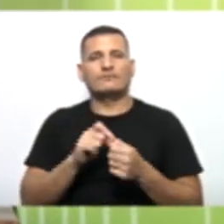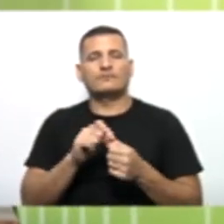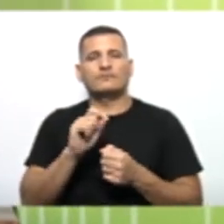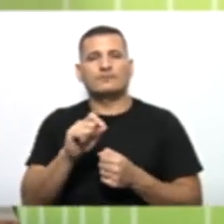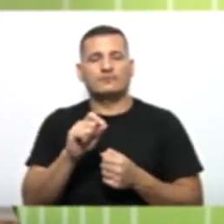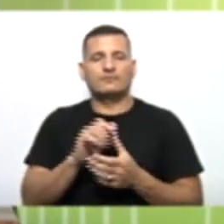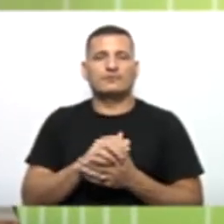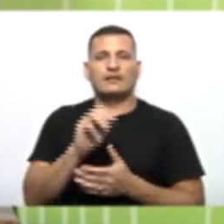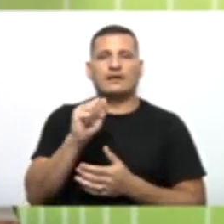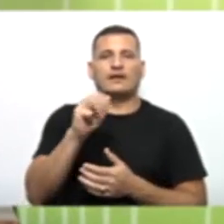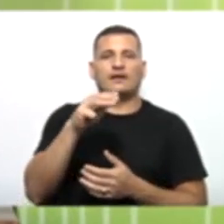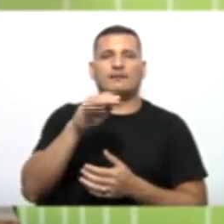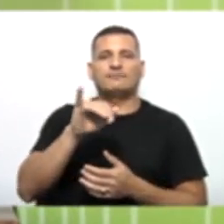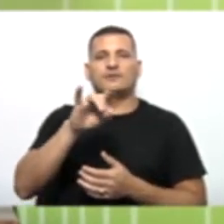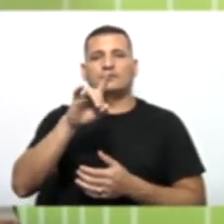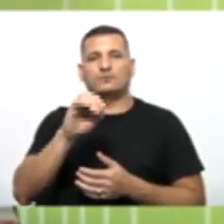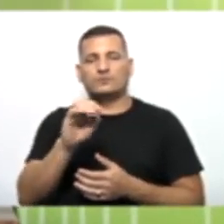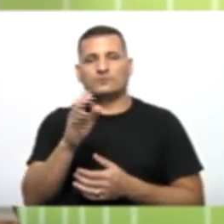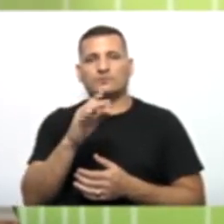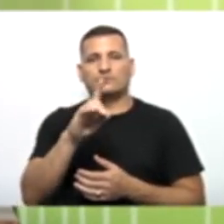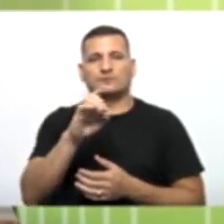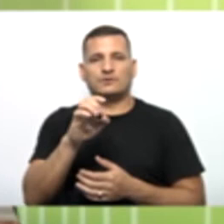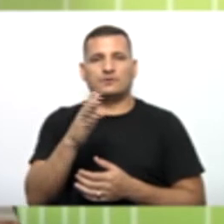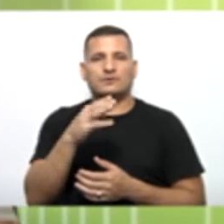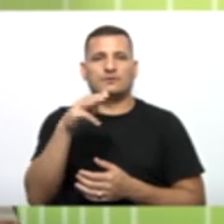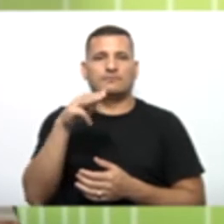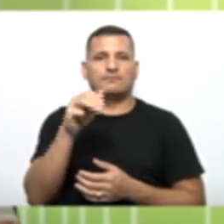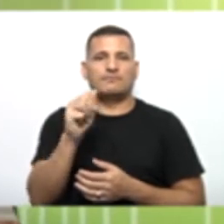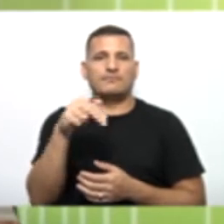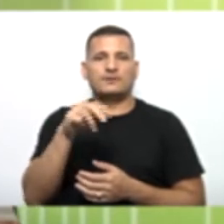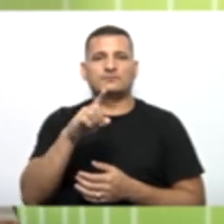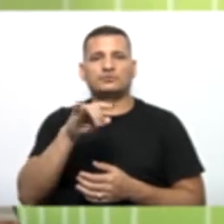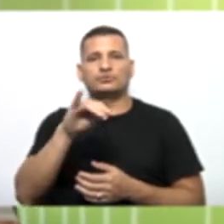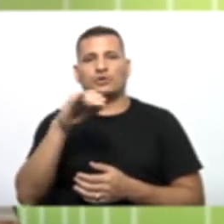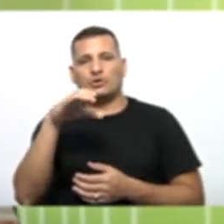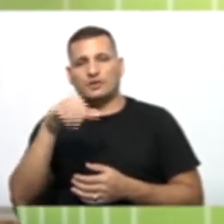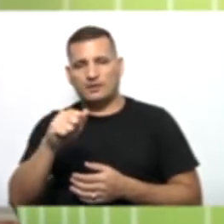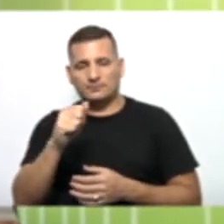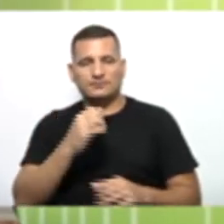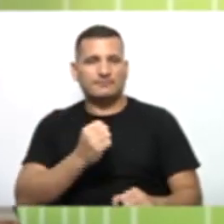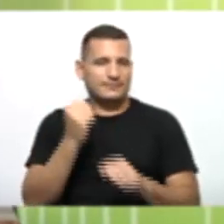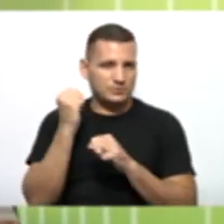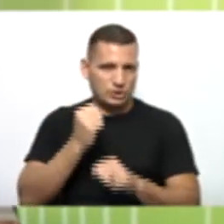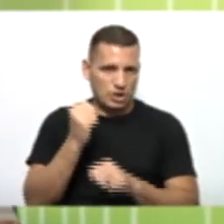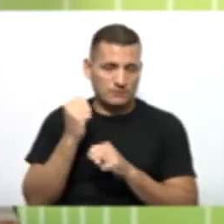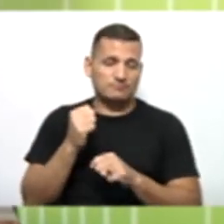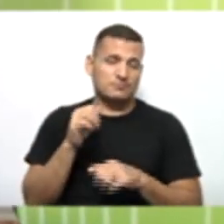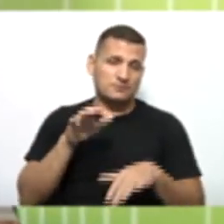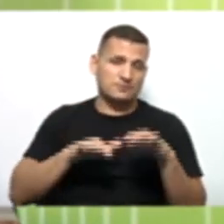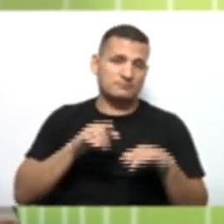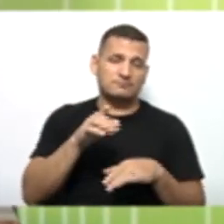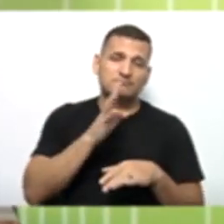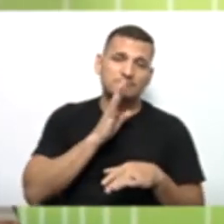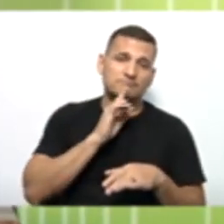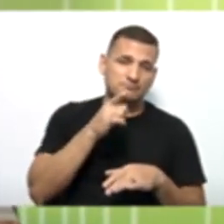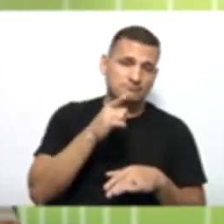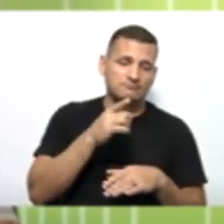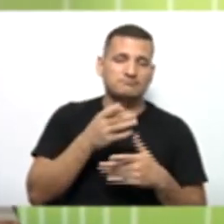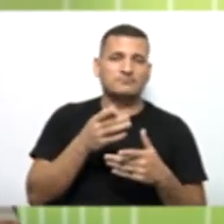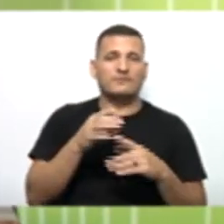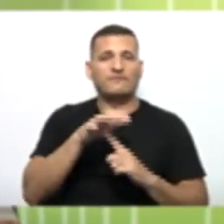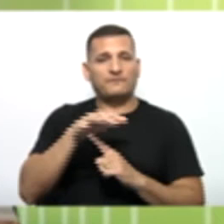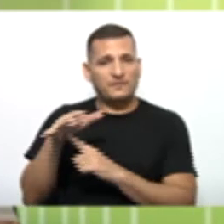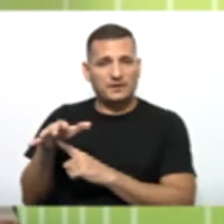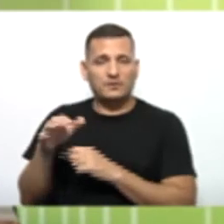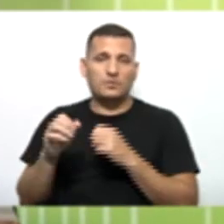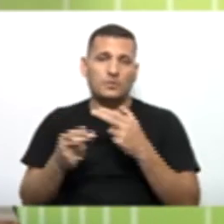mandioca. Mandioca que muitas vezes você pode ter no seu quintal, você conhece na feira, ou você vai no supermercado e encontra